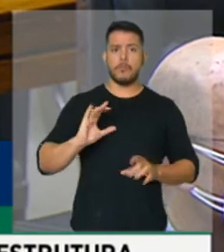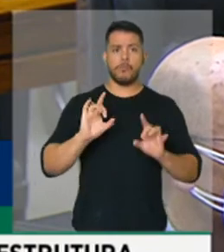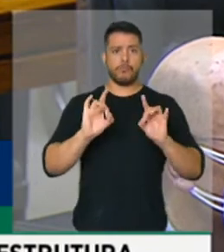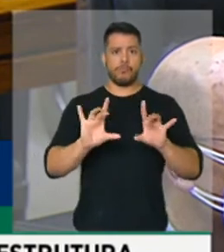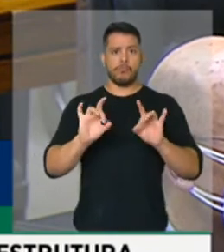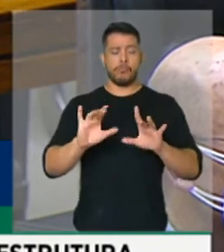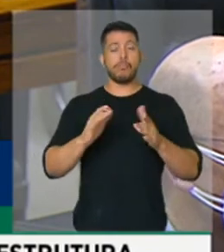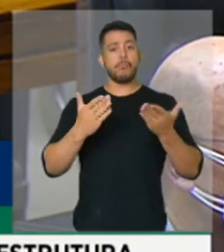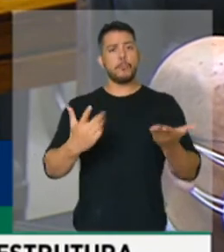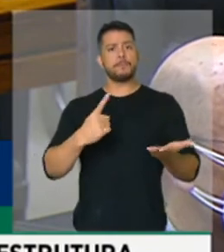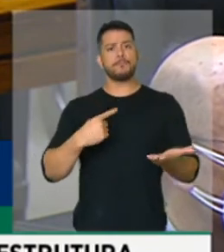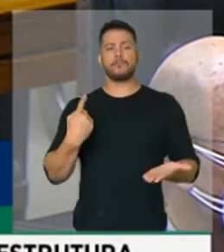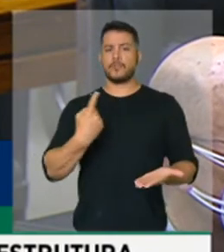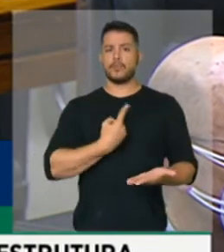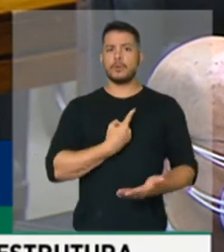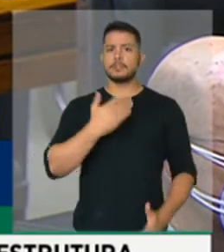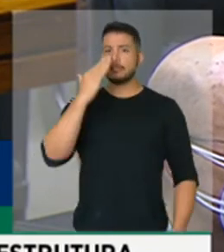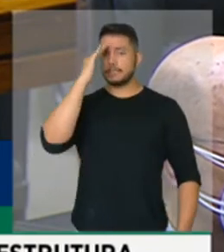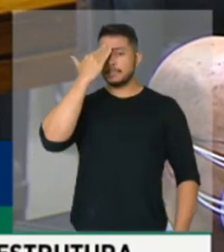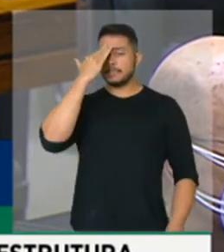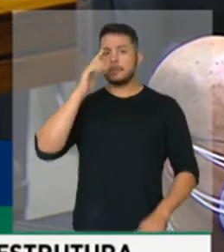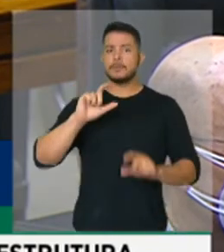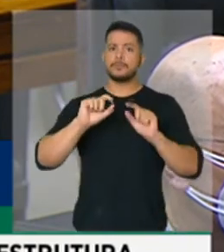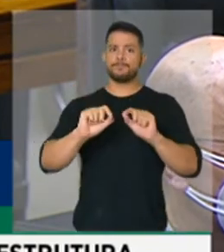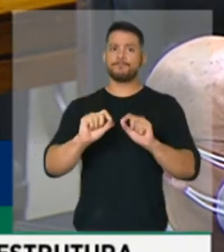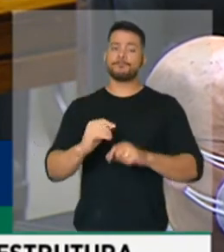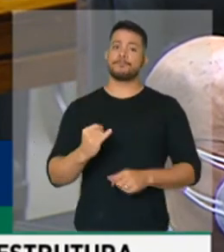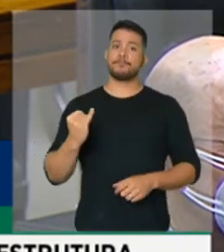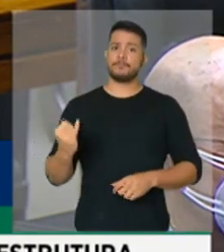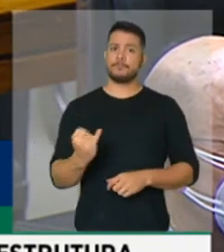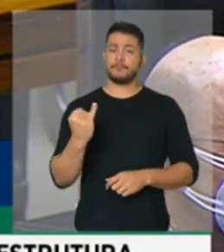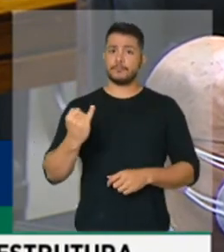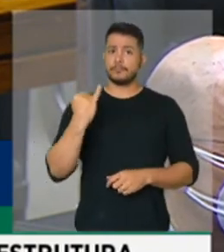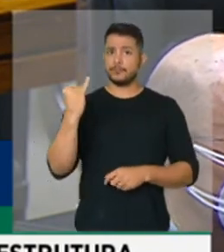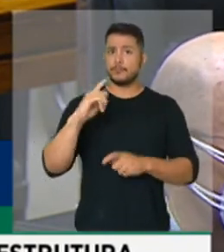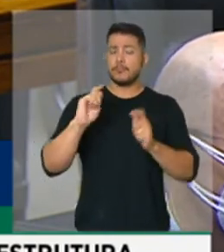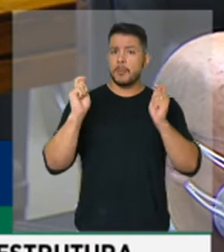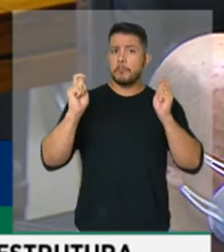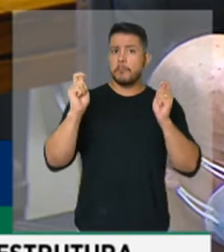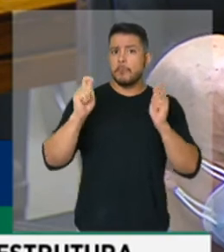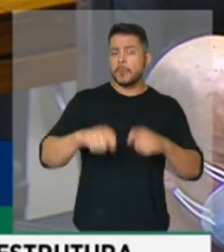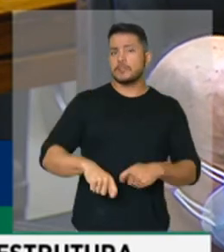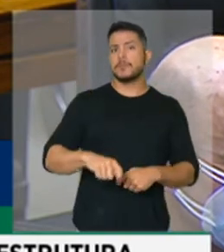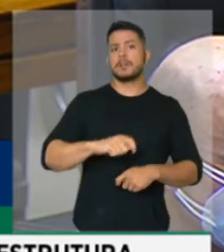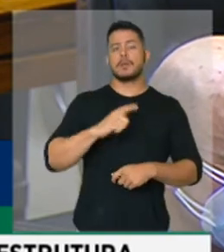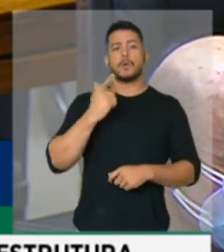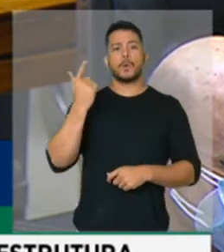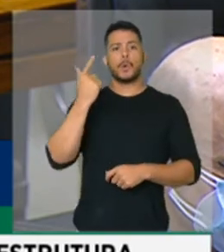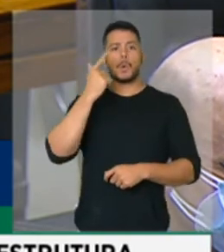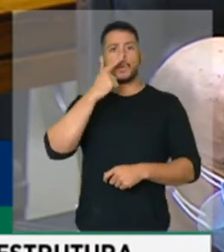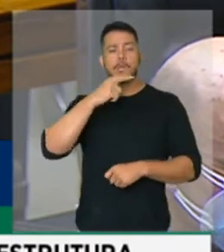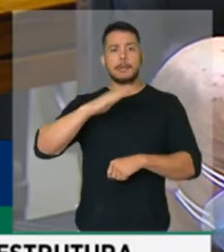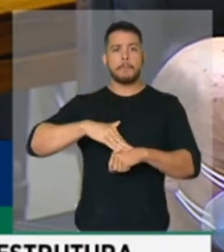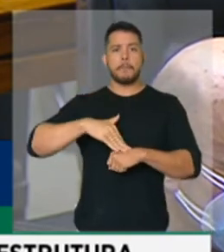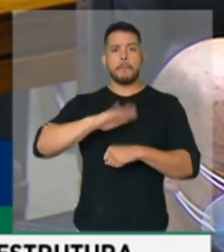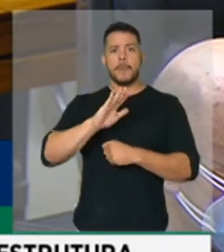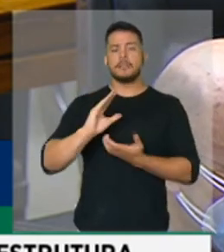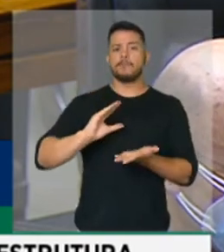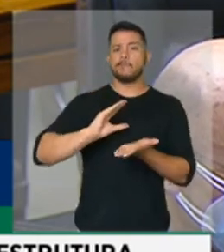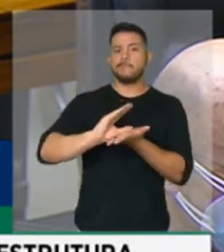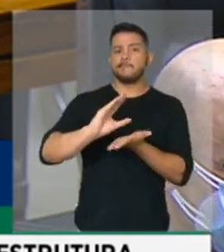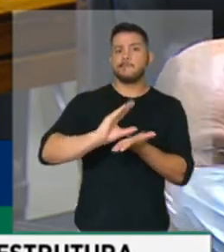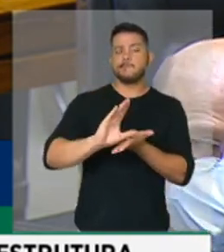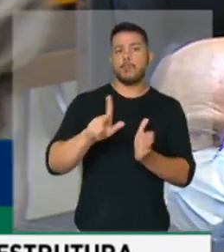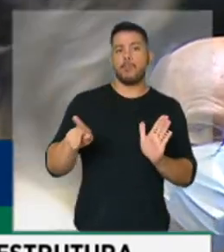era importante nós buscarmos viabilizar recursos que alavancassem o desenvolvimento